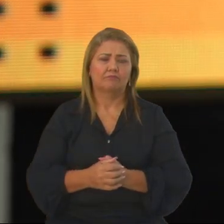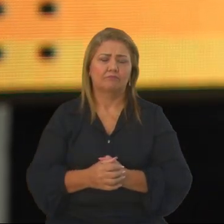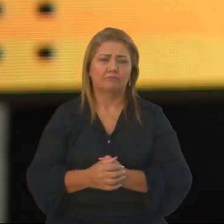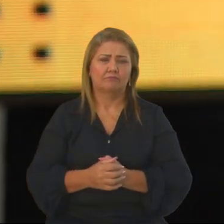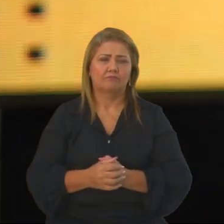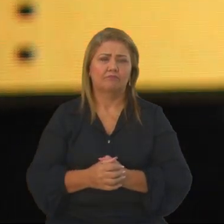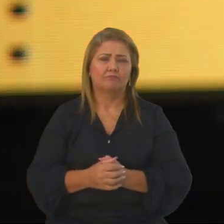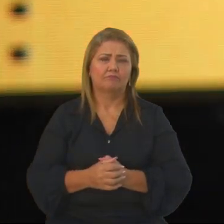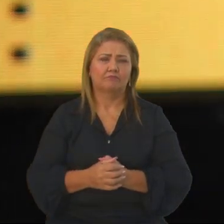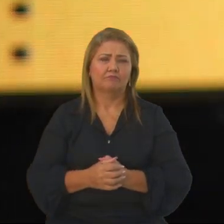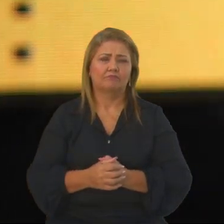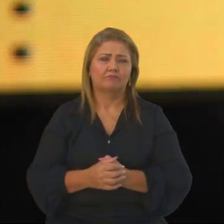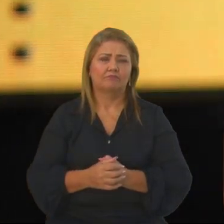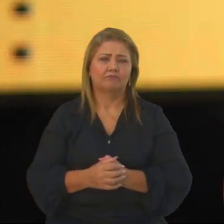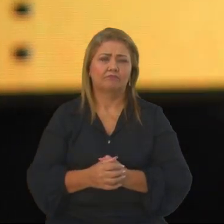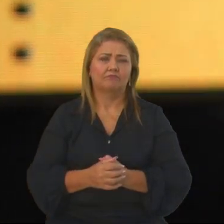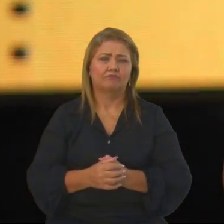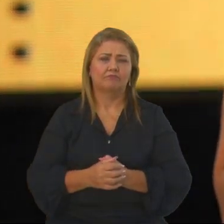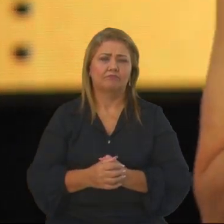Então,